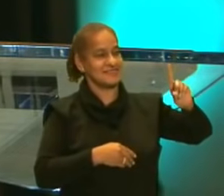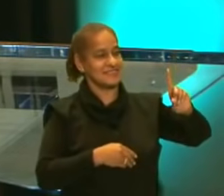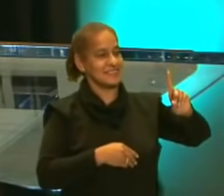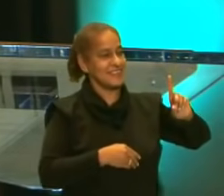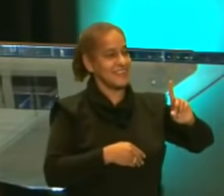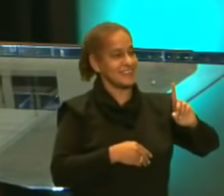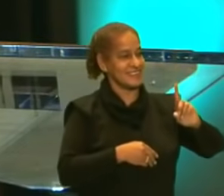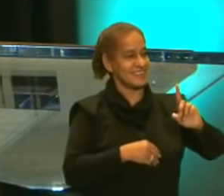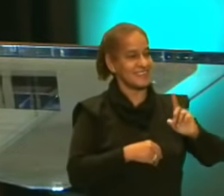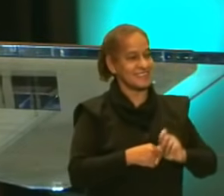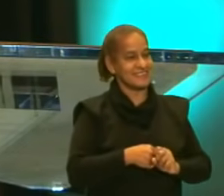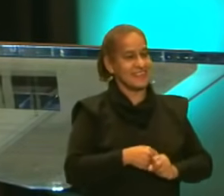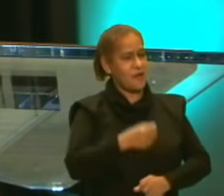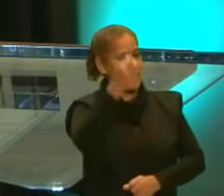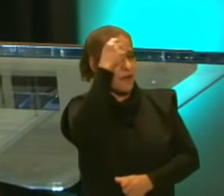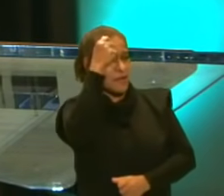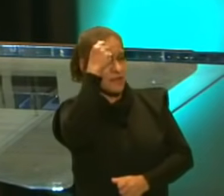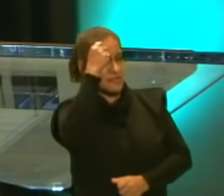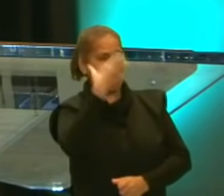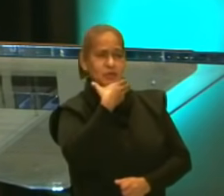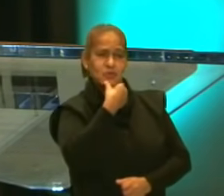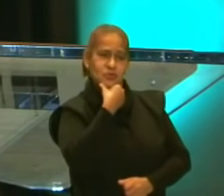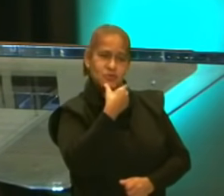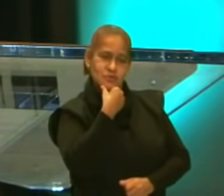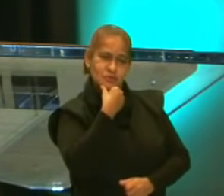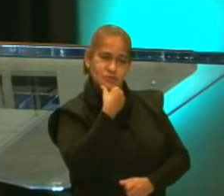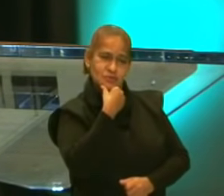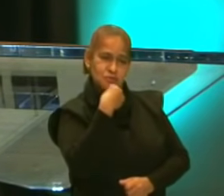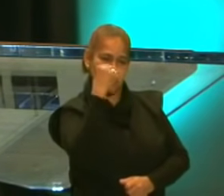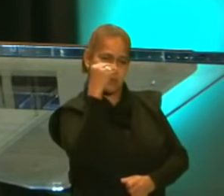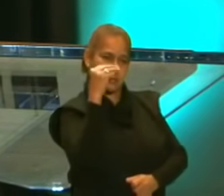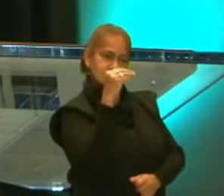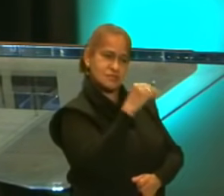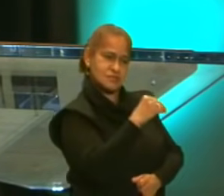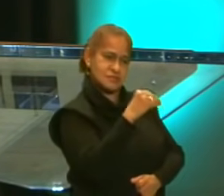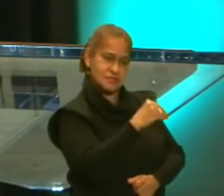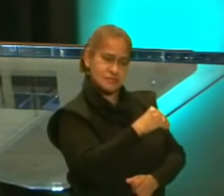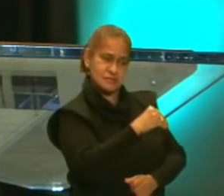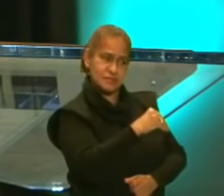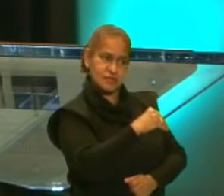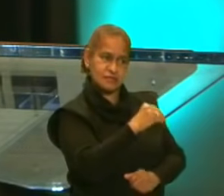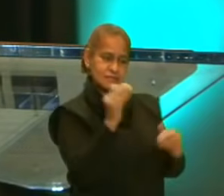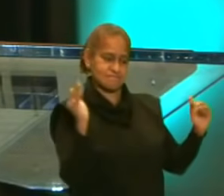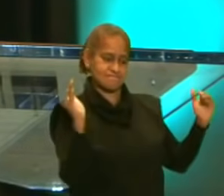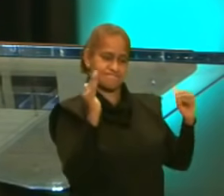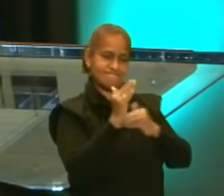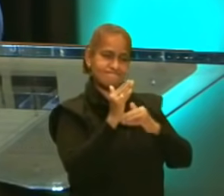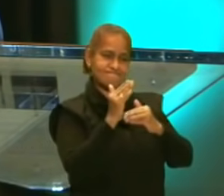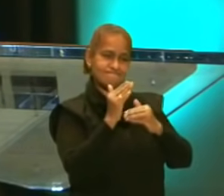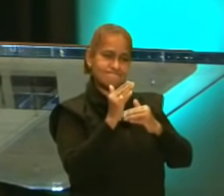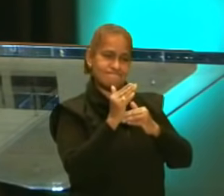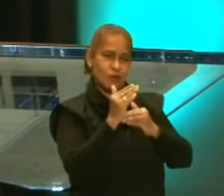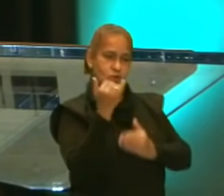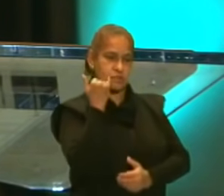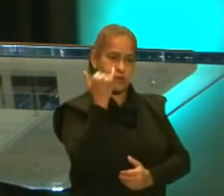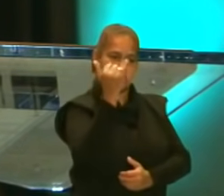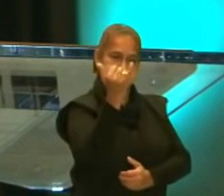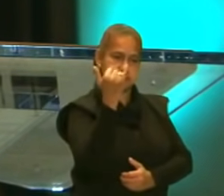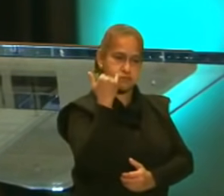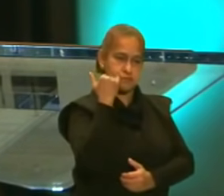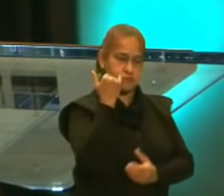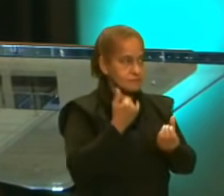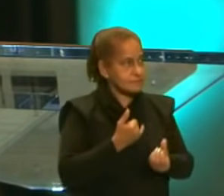dos homens, esses homens desprezam também a última advertência da 6ª